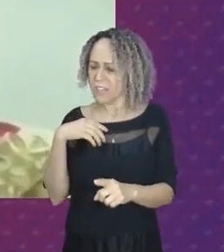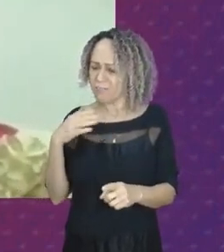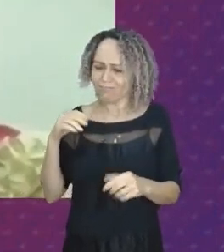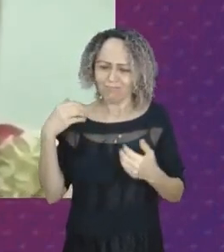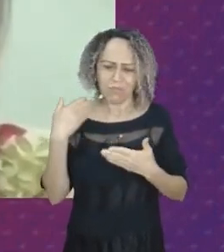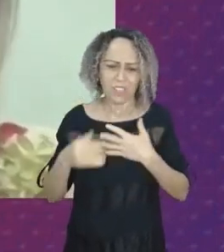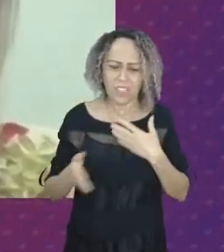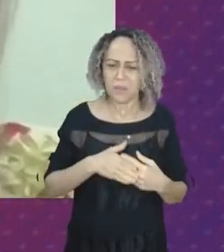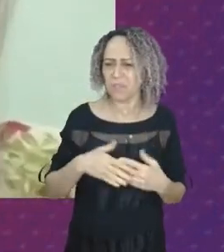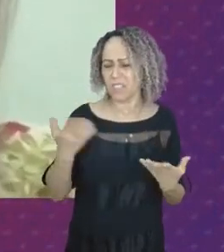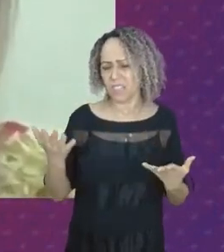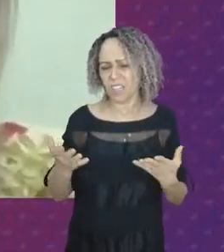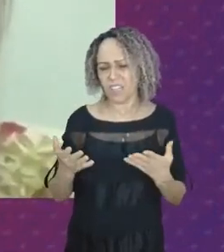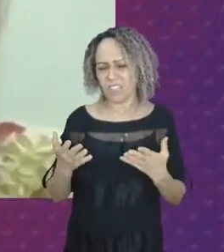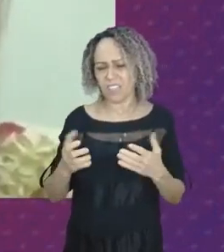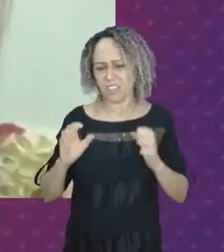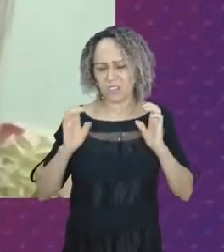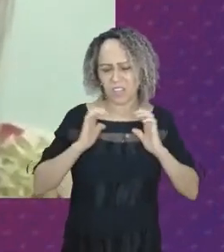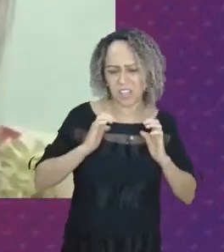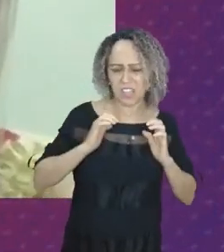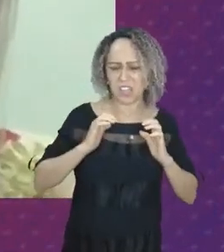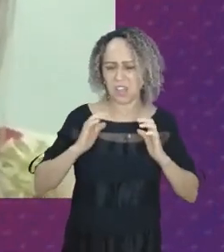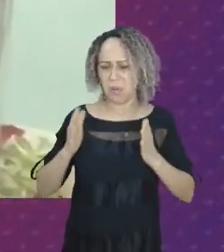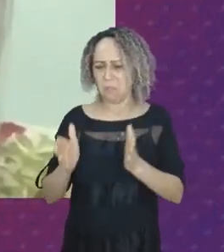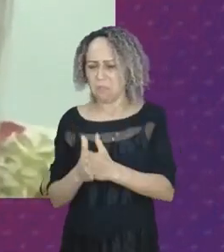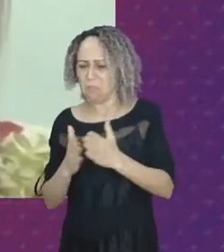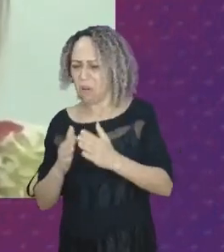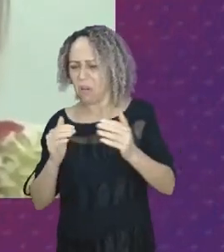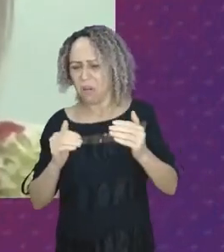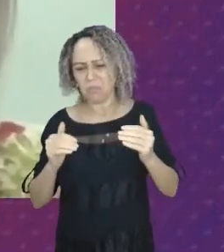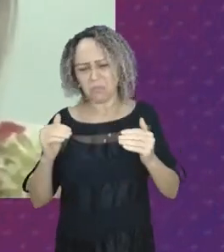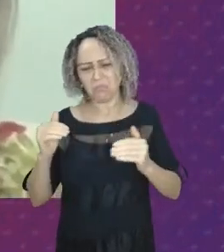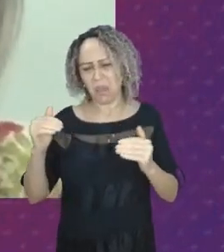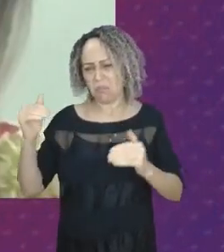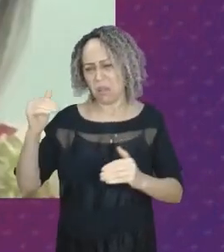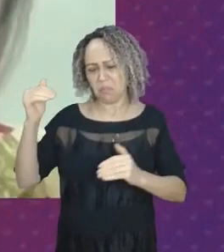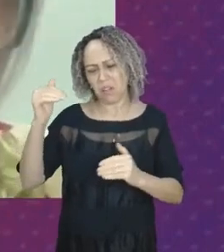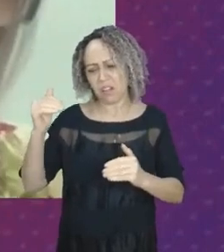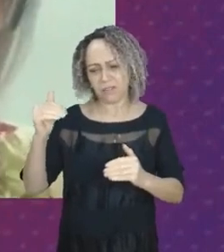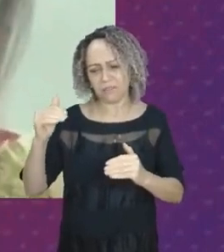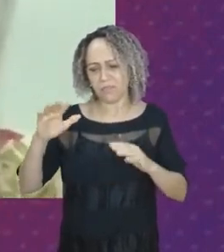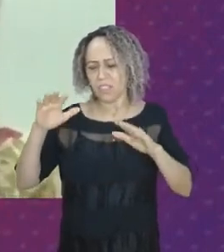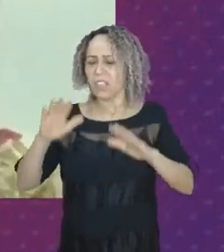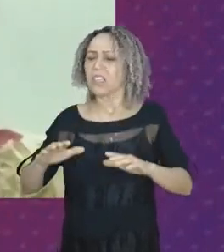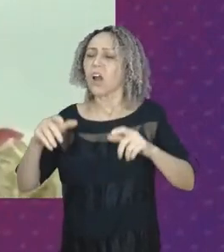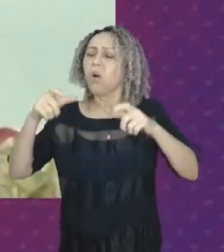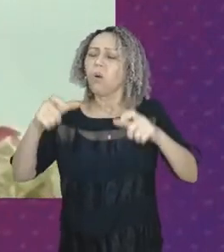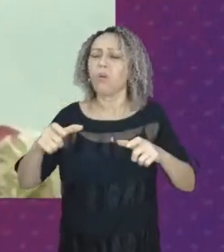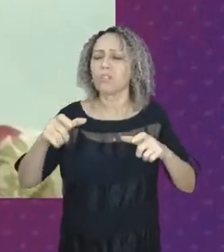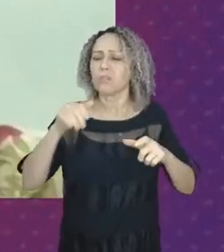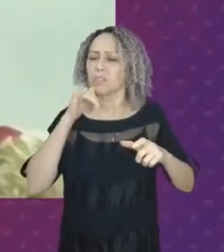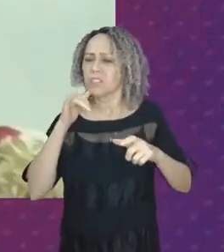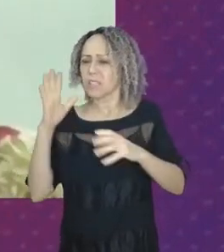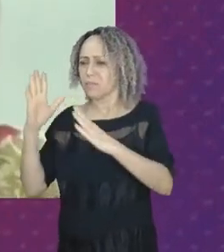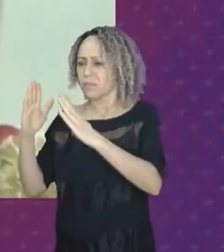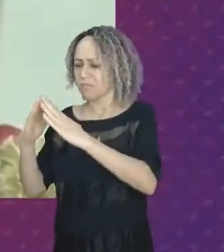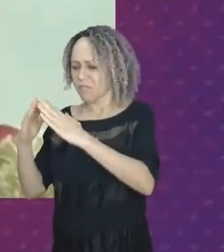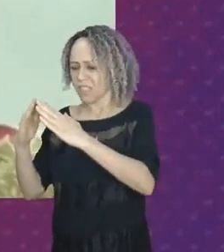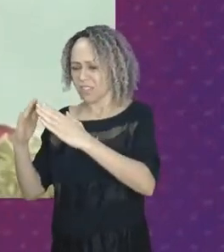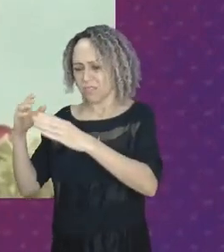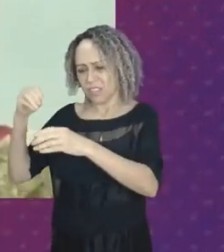uma forma ou de outra, nos diversos espaços públicos e privados, seja na forma de violência